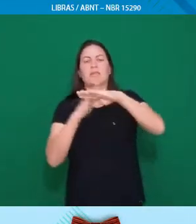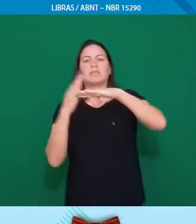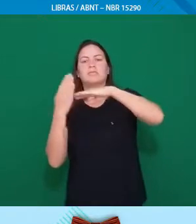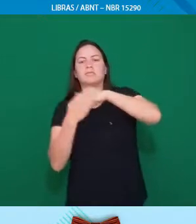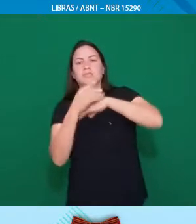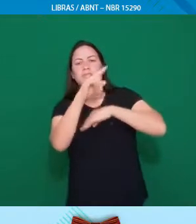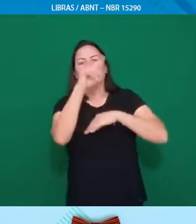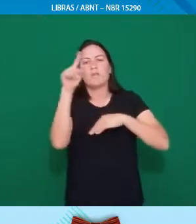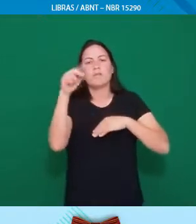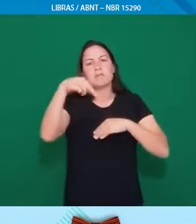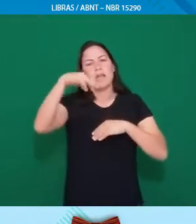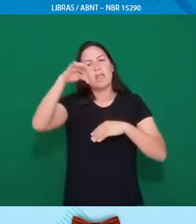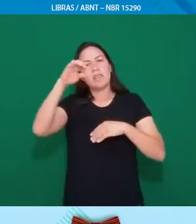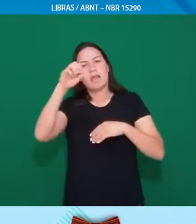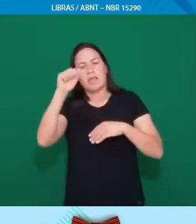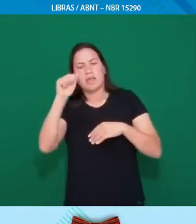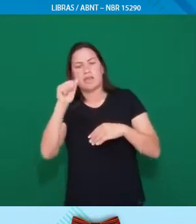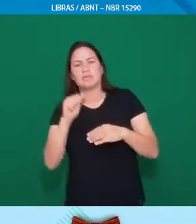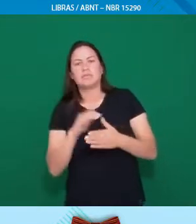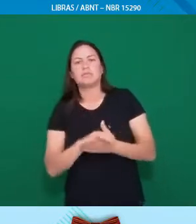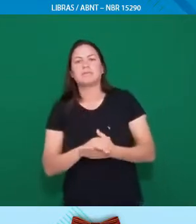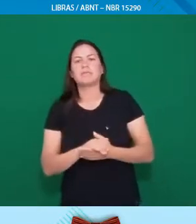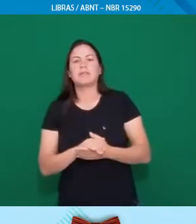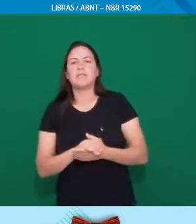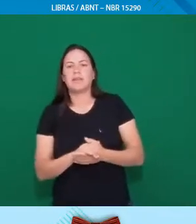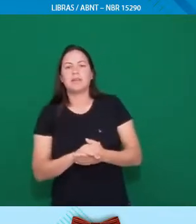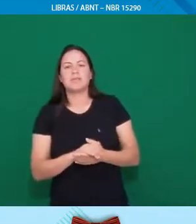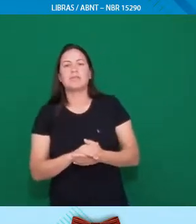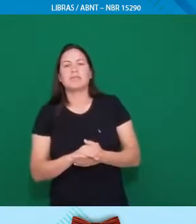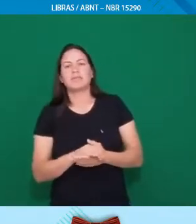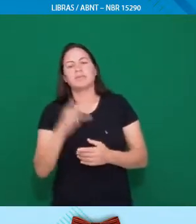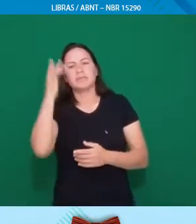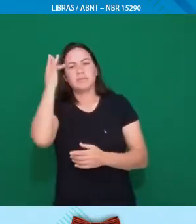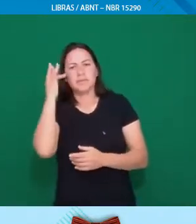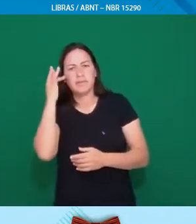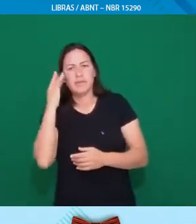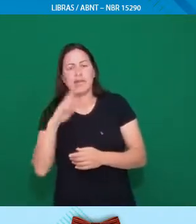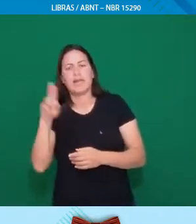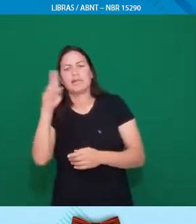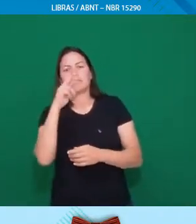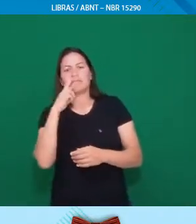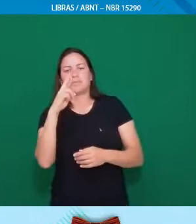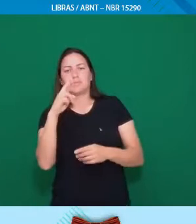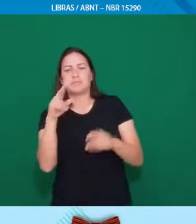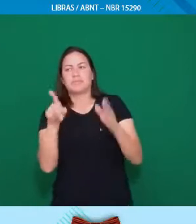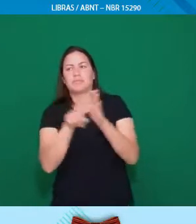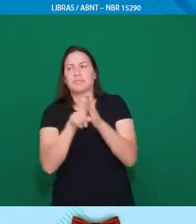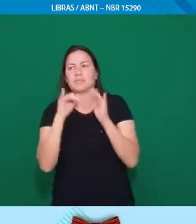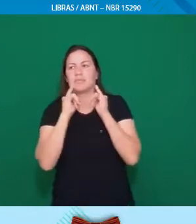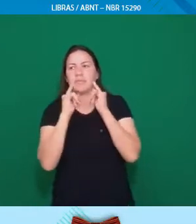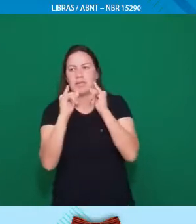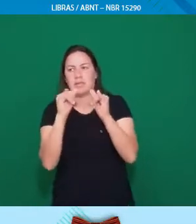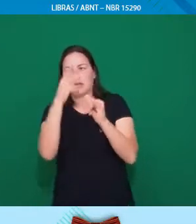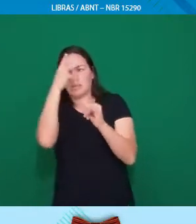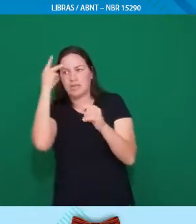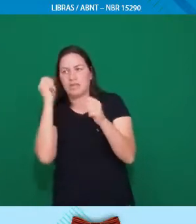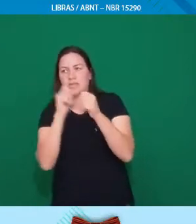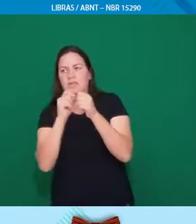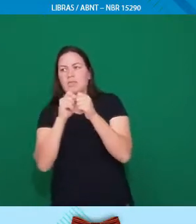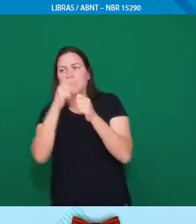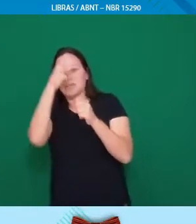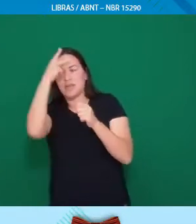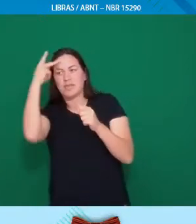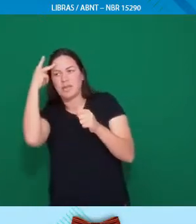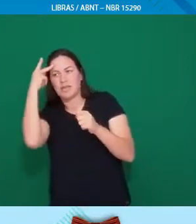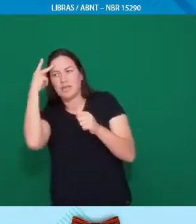loteamento Zanatta qual recebemos aí reclamações na questão da limpeza lá e o senhor também recebeu essa reclamação então só para eu já tinha